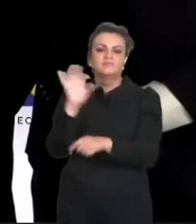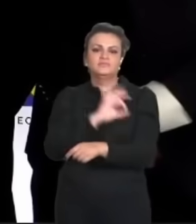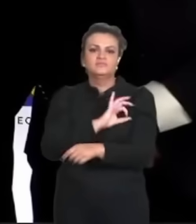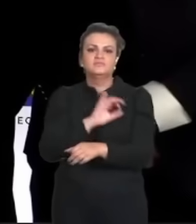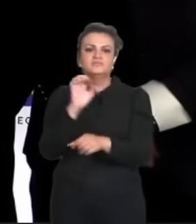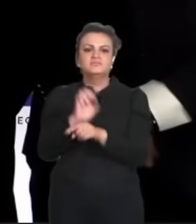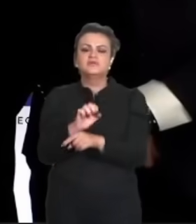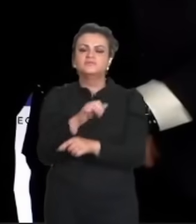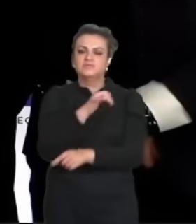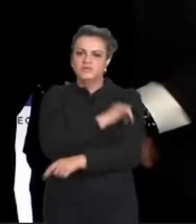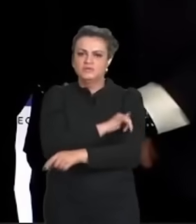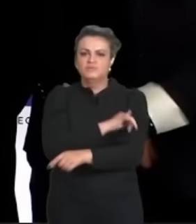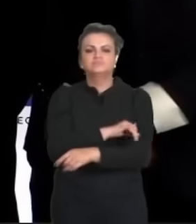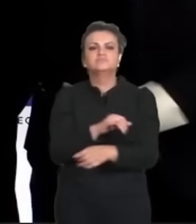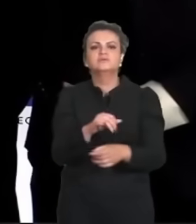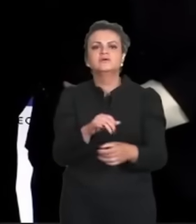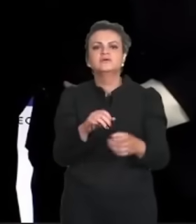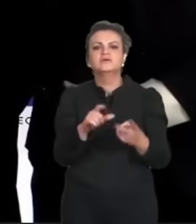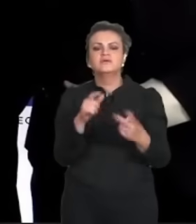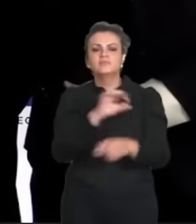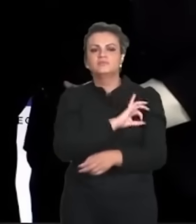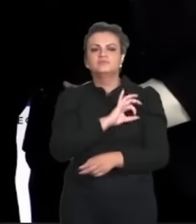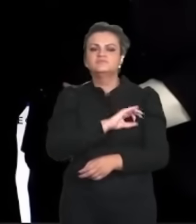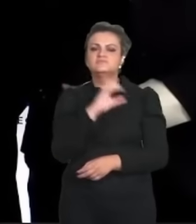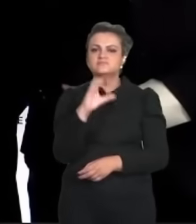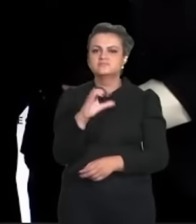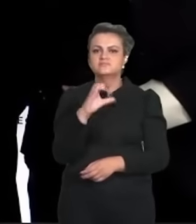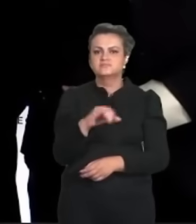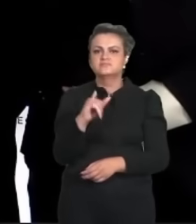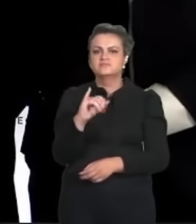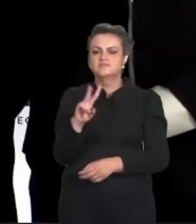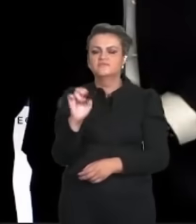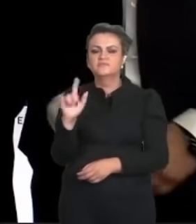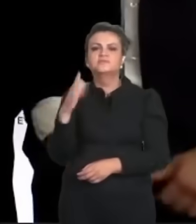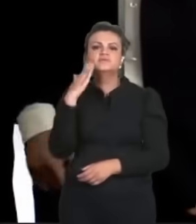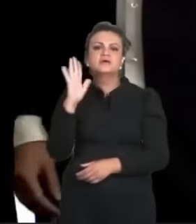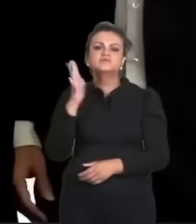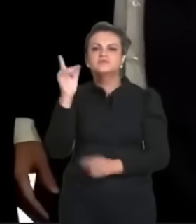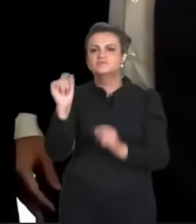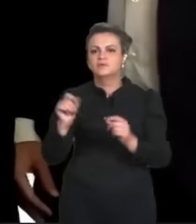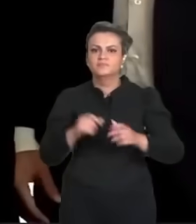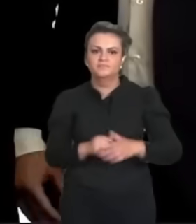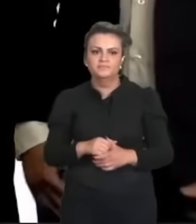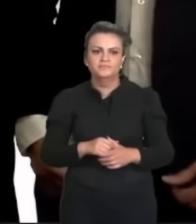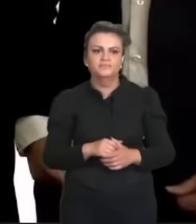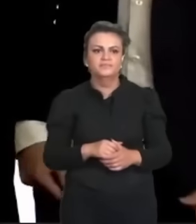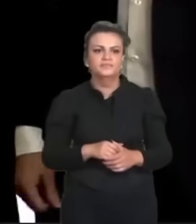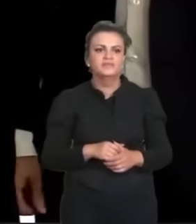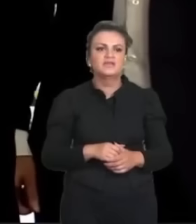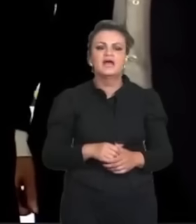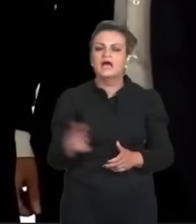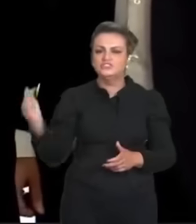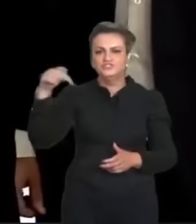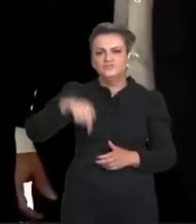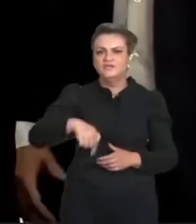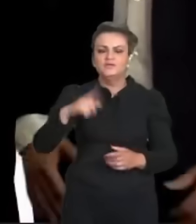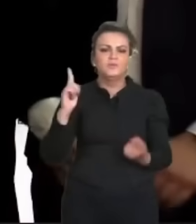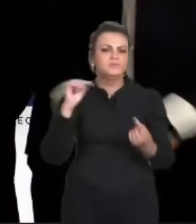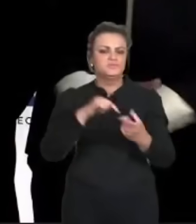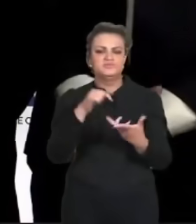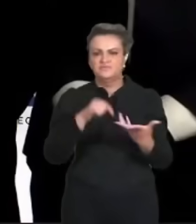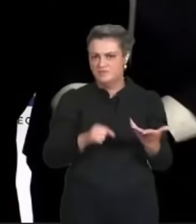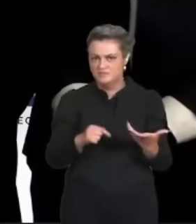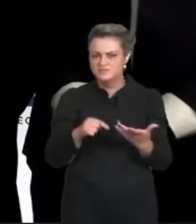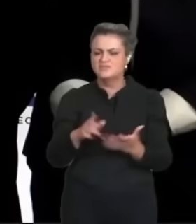polícia civil do Rio de Janeiro a esclarecer essa visita aqui cumprir múltiplos propósitos eu já